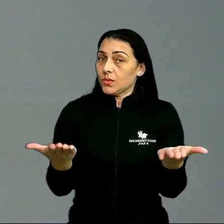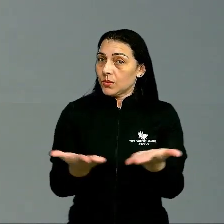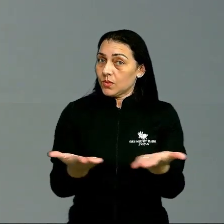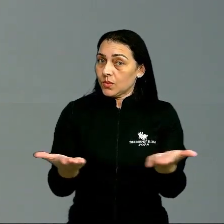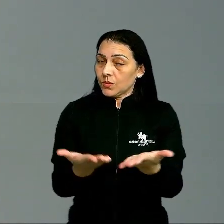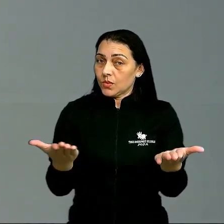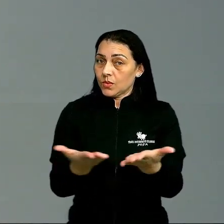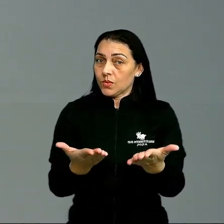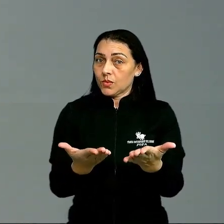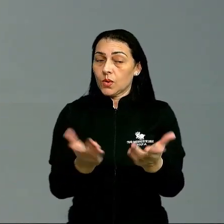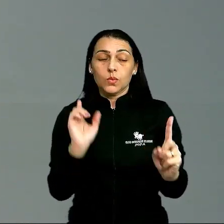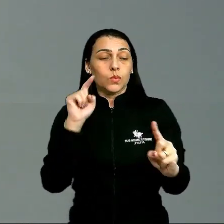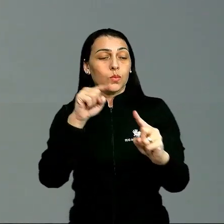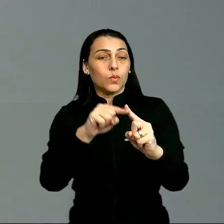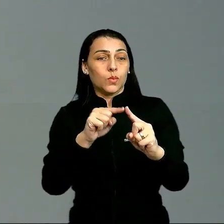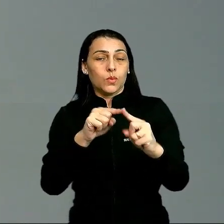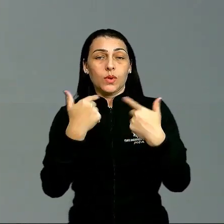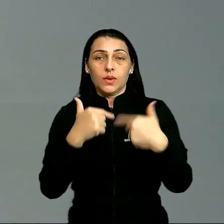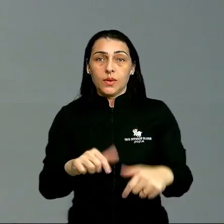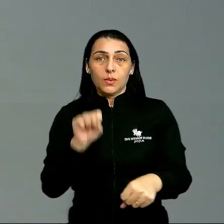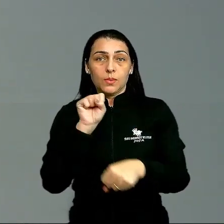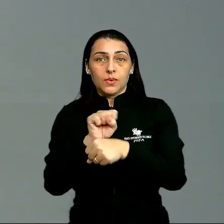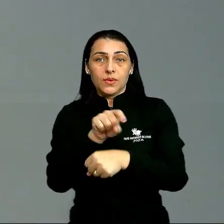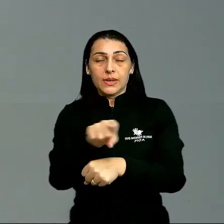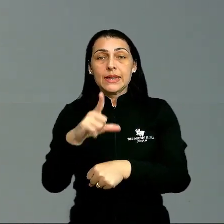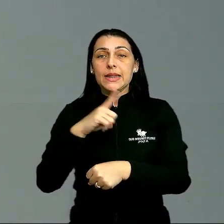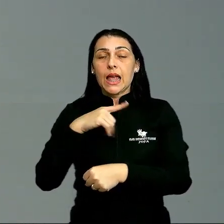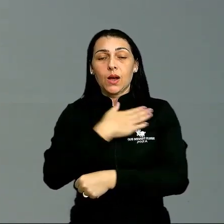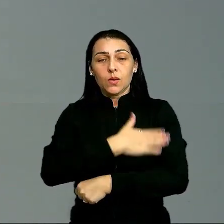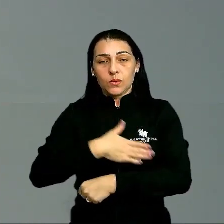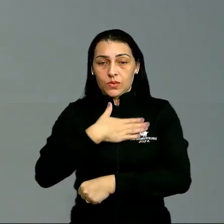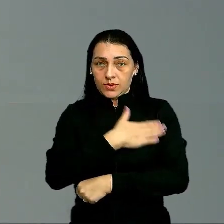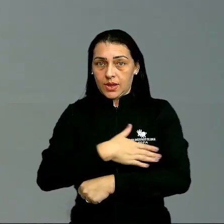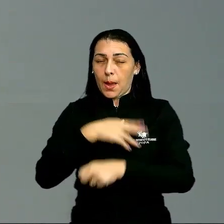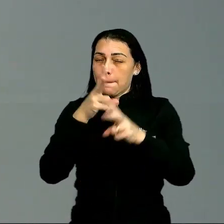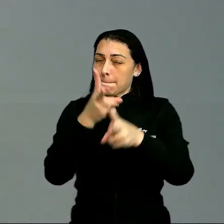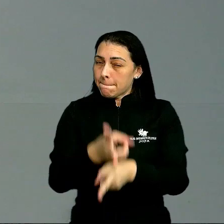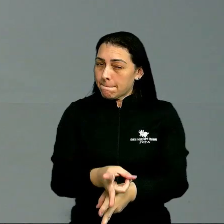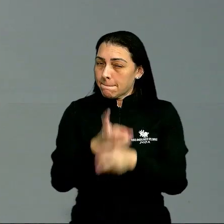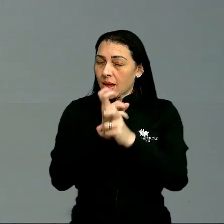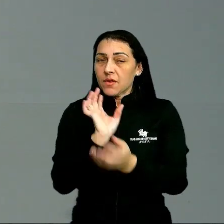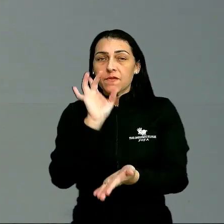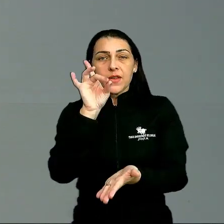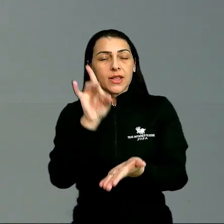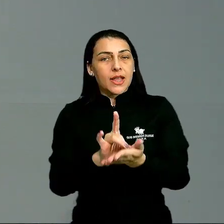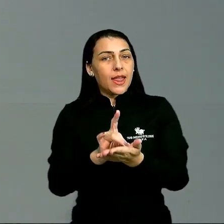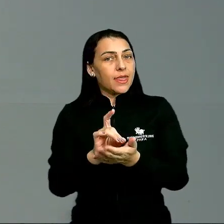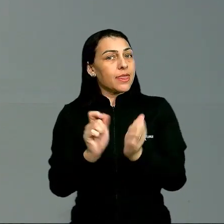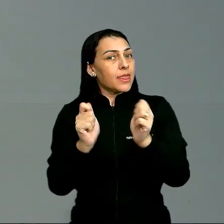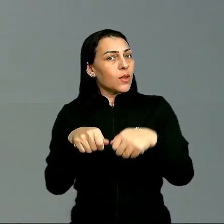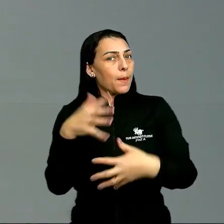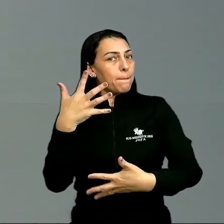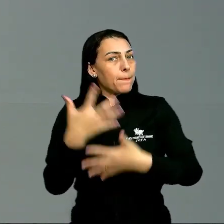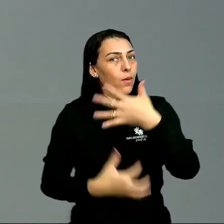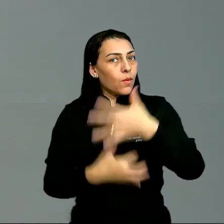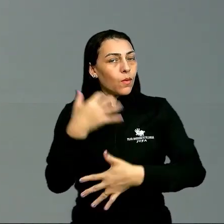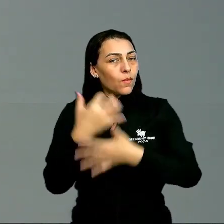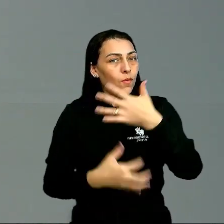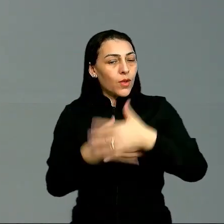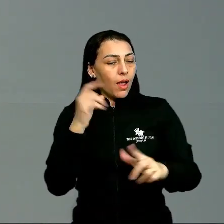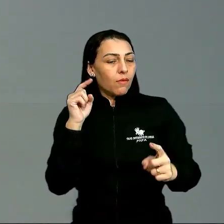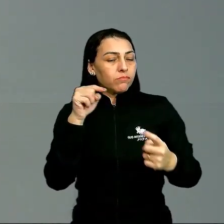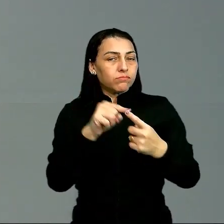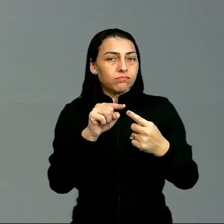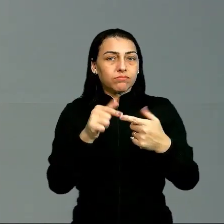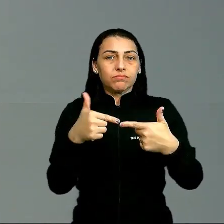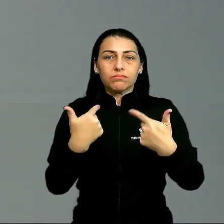tá? De funções da linguagem. Eu espero que vocês tenham gostado. Vocês perceberam que realmente não dá para confundir as funções da